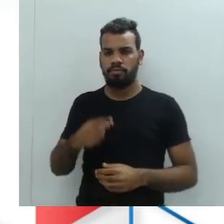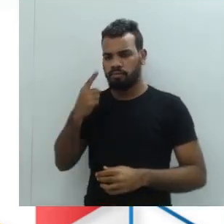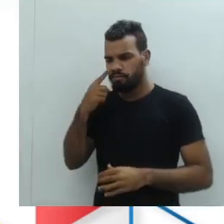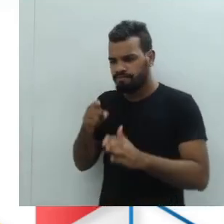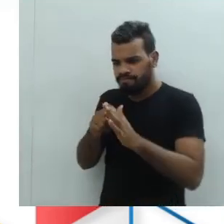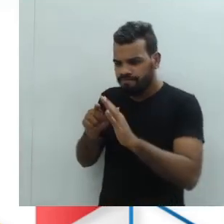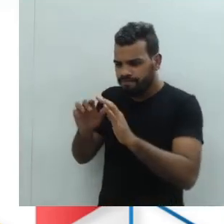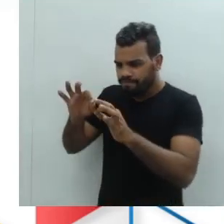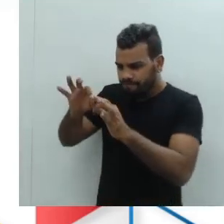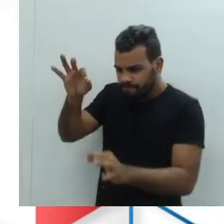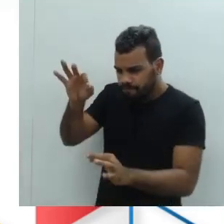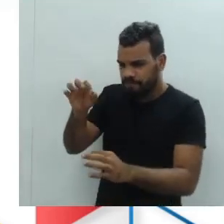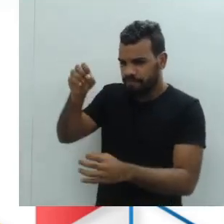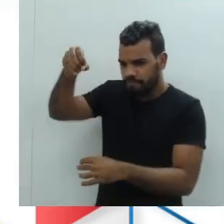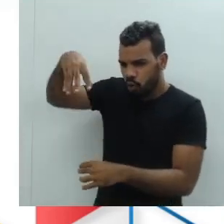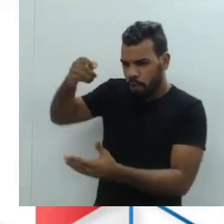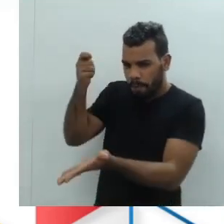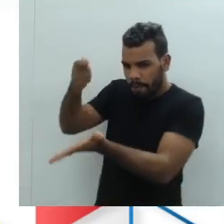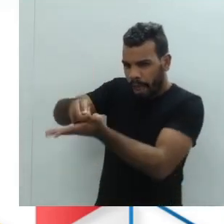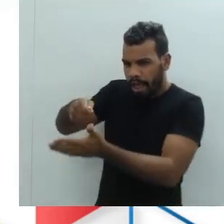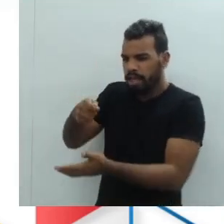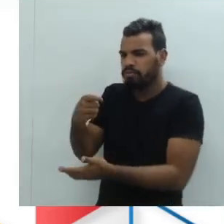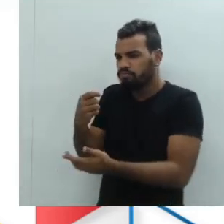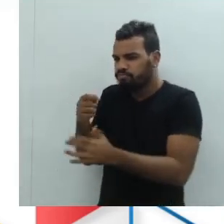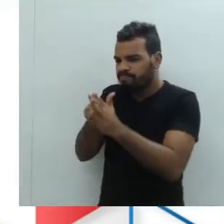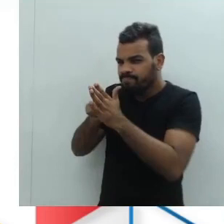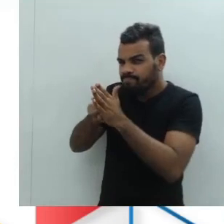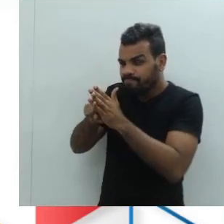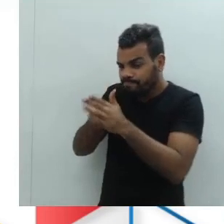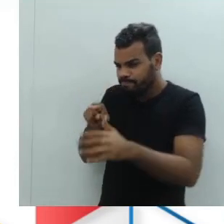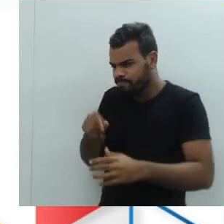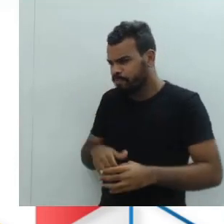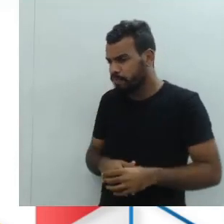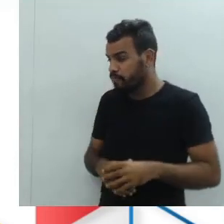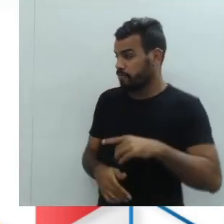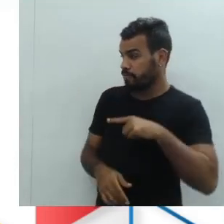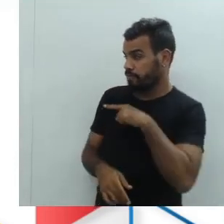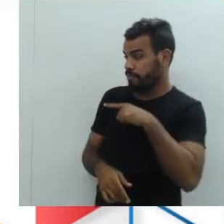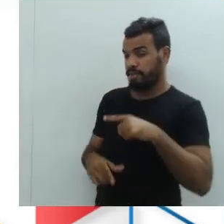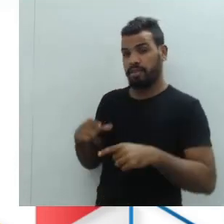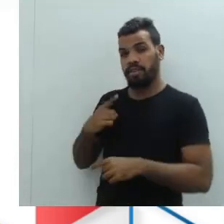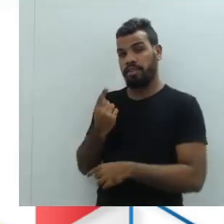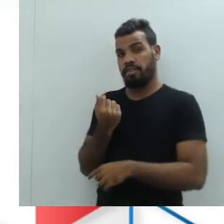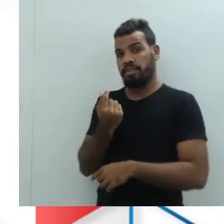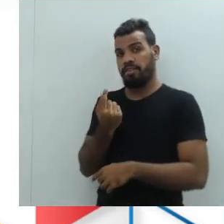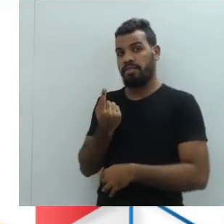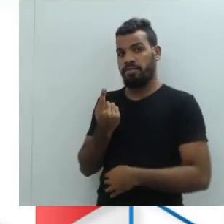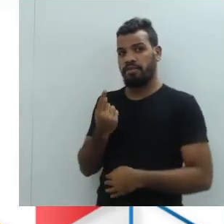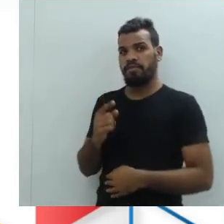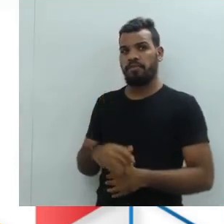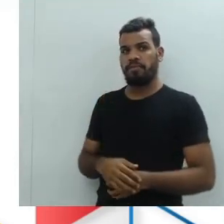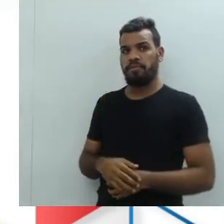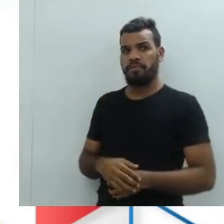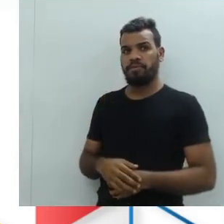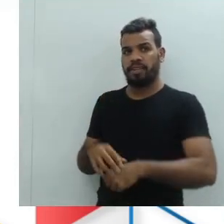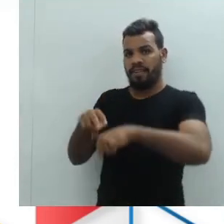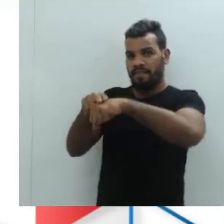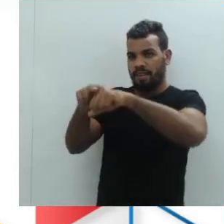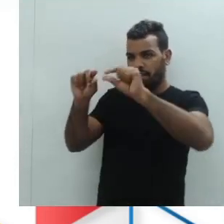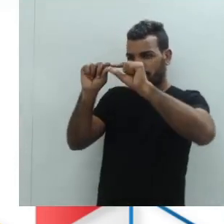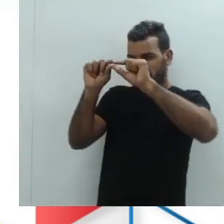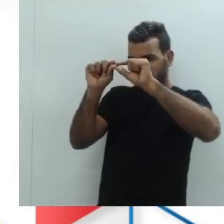conta de luz. Aí você tá vendo uma conta de luz e tá vendo aí, ó, o valor da conta de luz lá em cima, na parte verde ali,